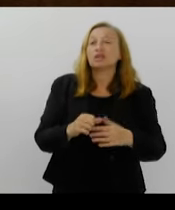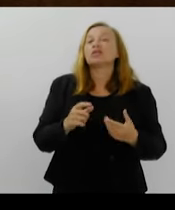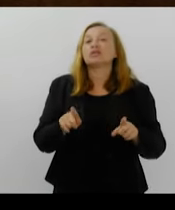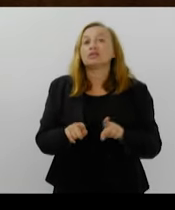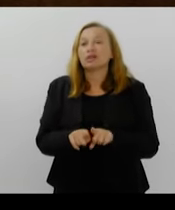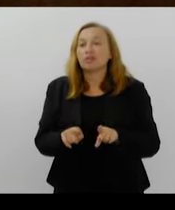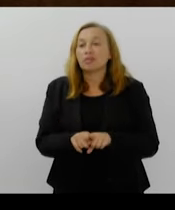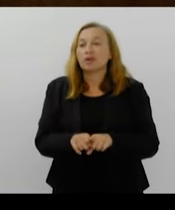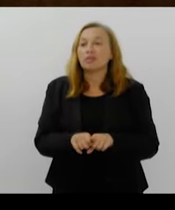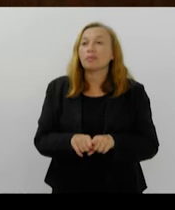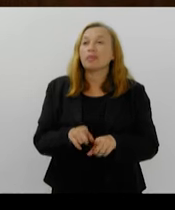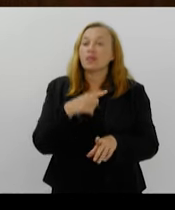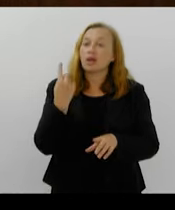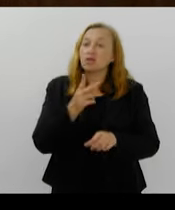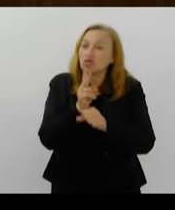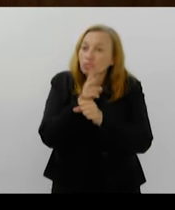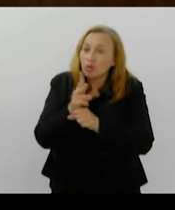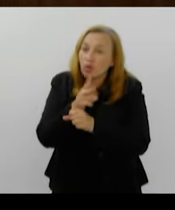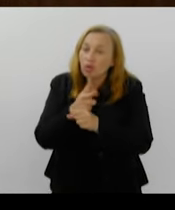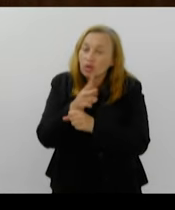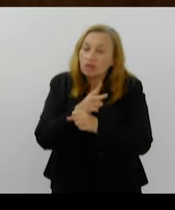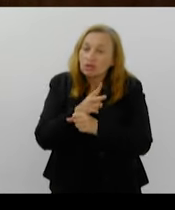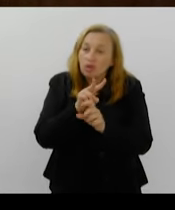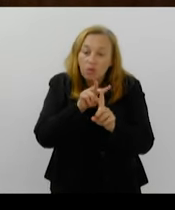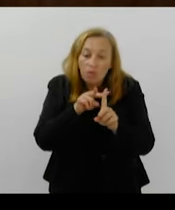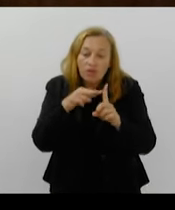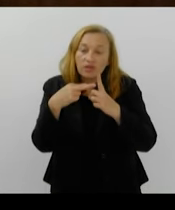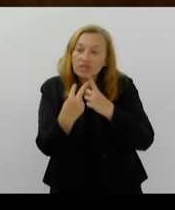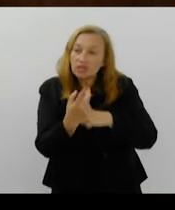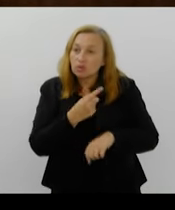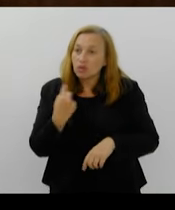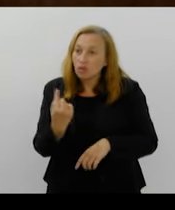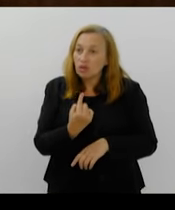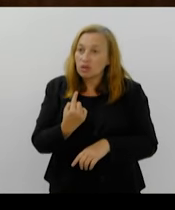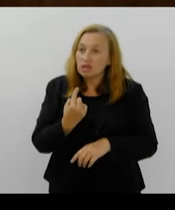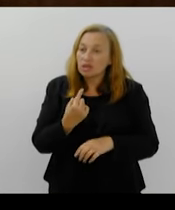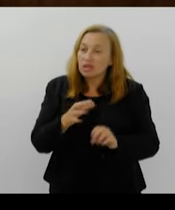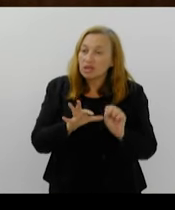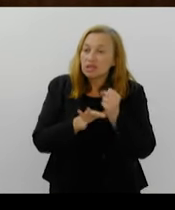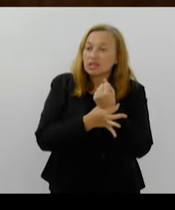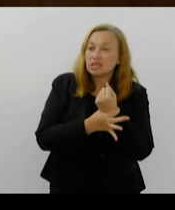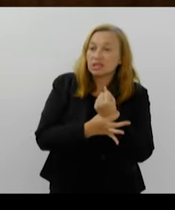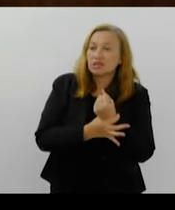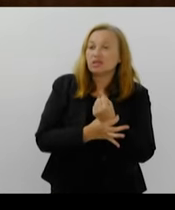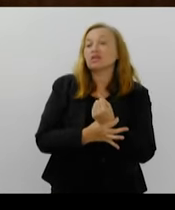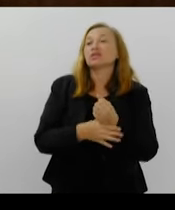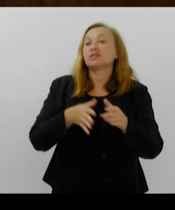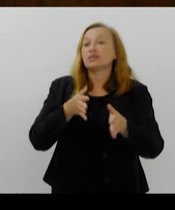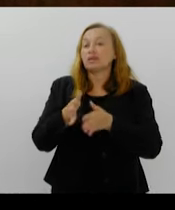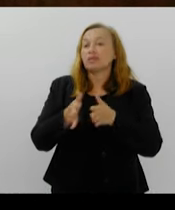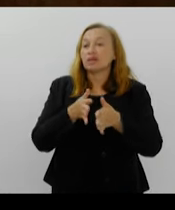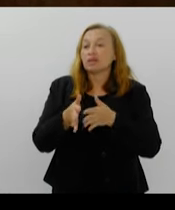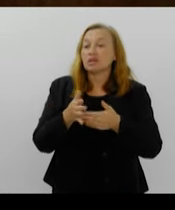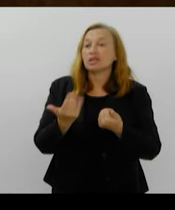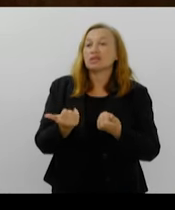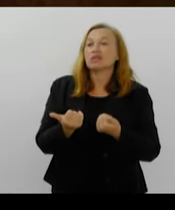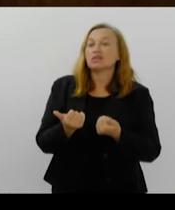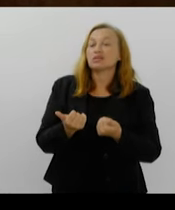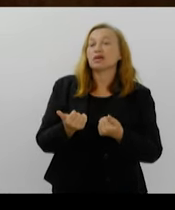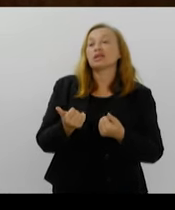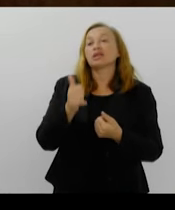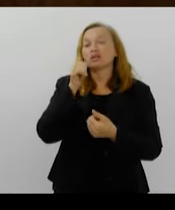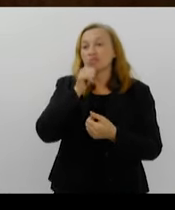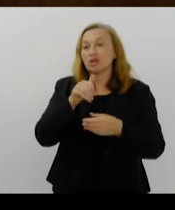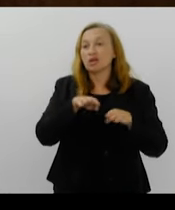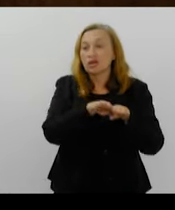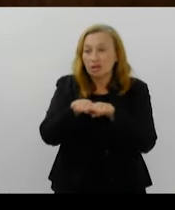bastasse nós procuramos dar o nosso olhar paraa garantia da participação plena e efetiva das mulheres com